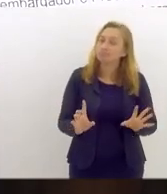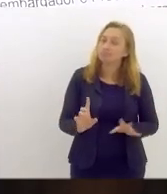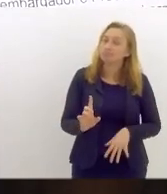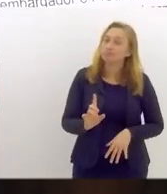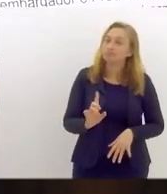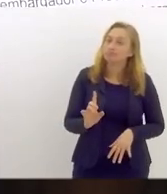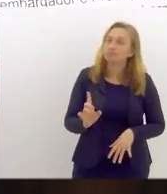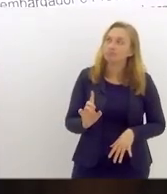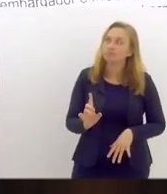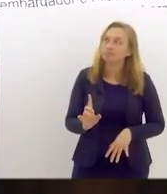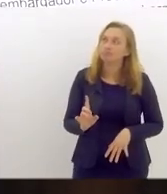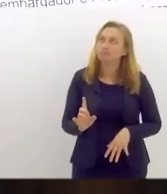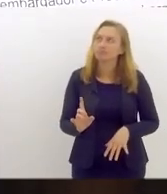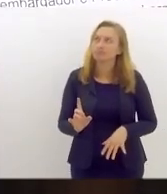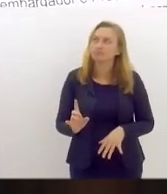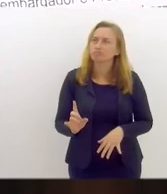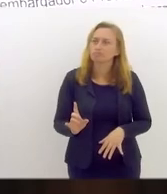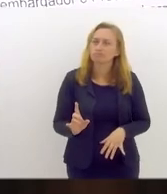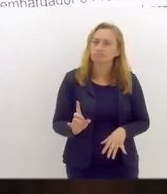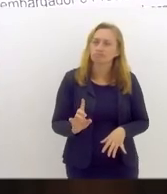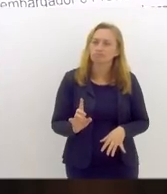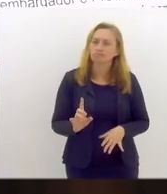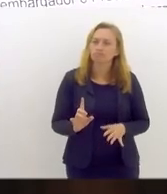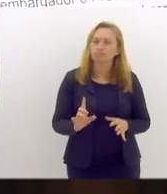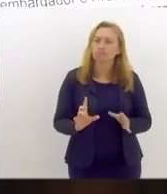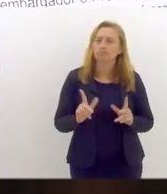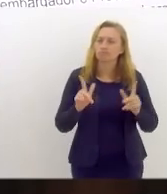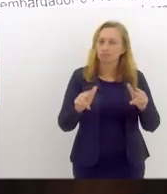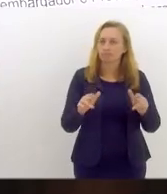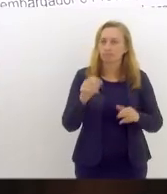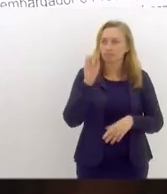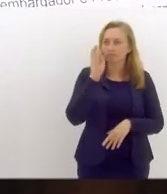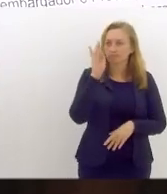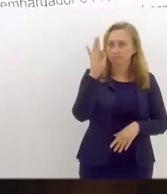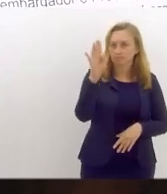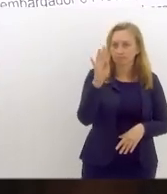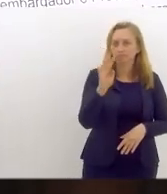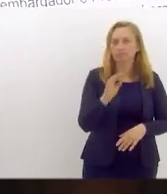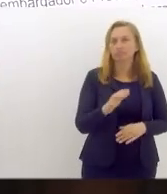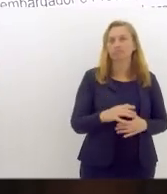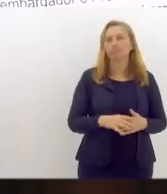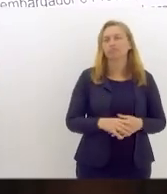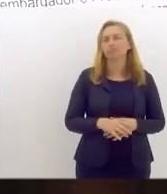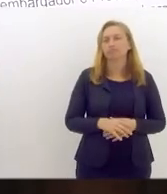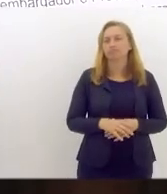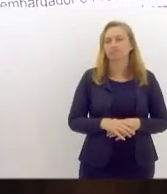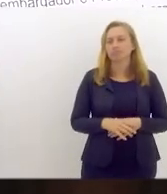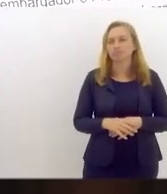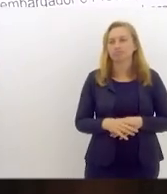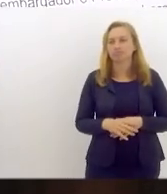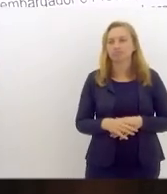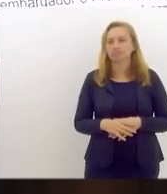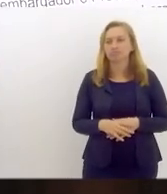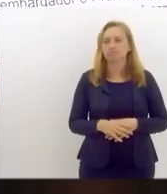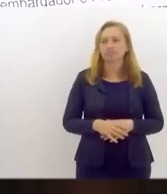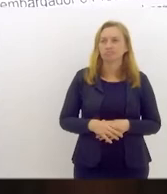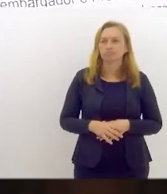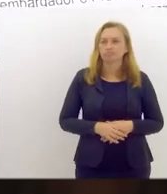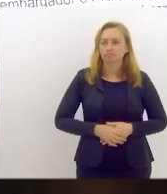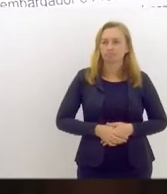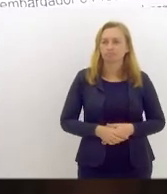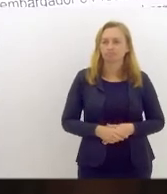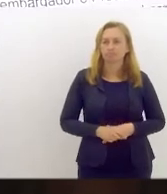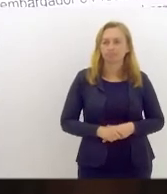sendo da maneira que a gente imaginou né simplesmente no caso de quem tem